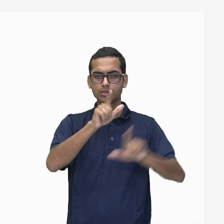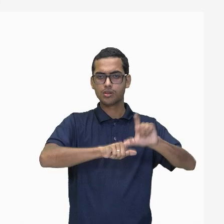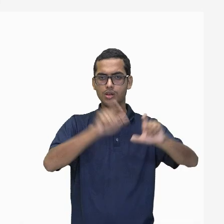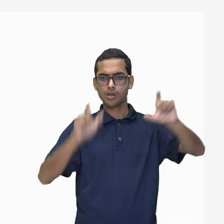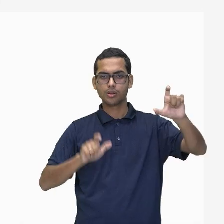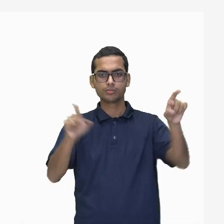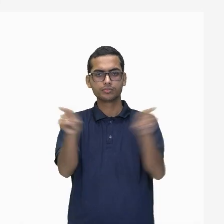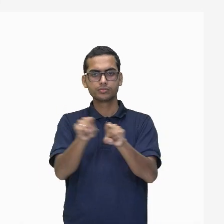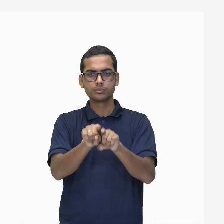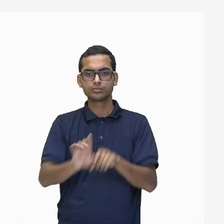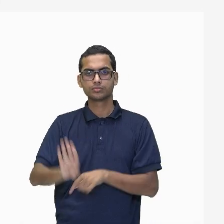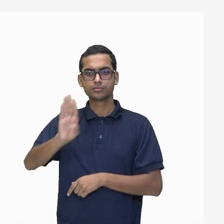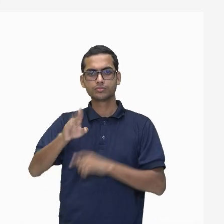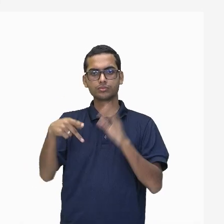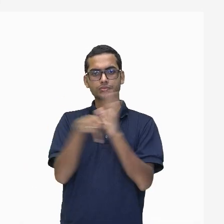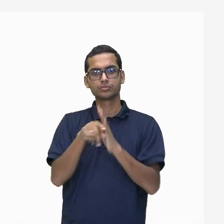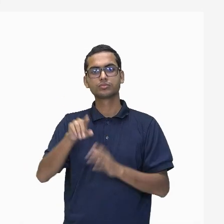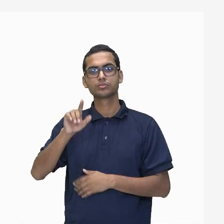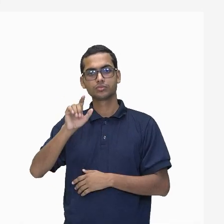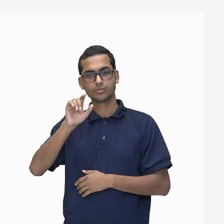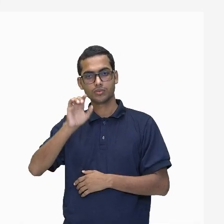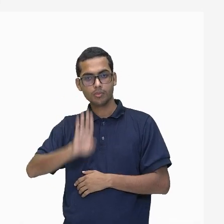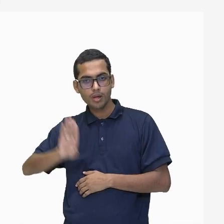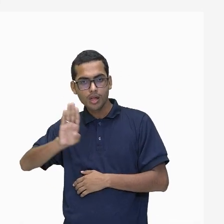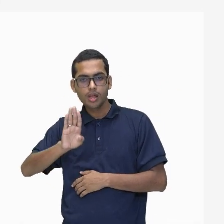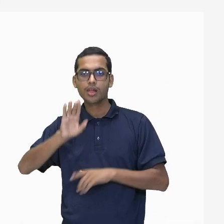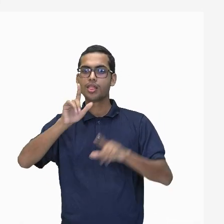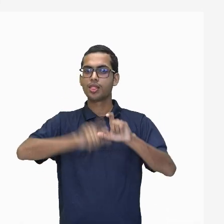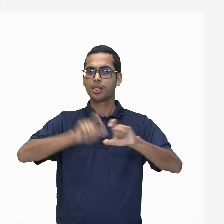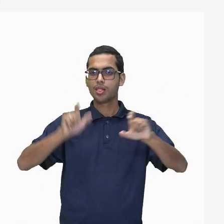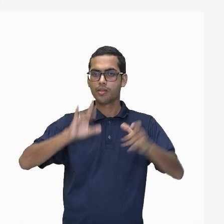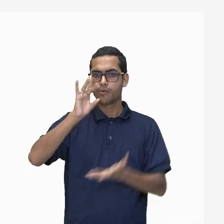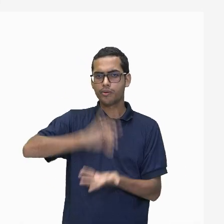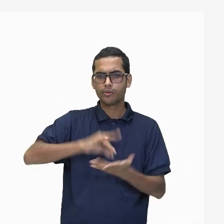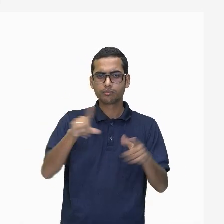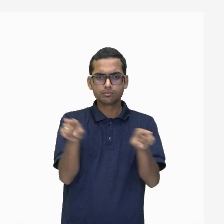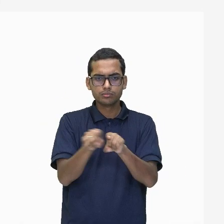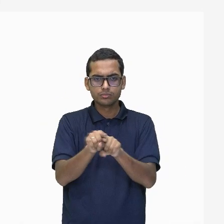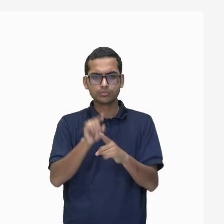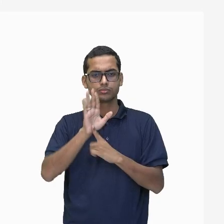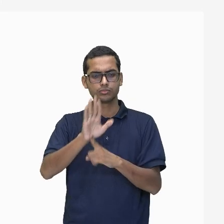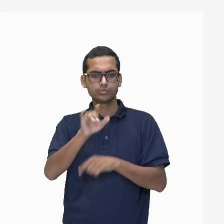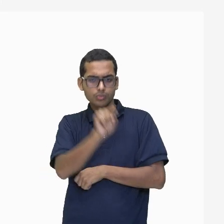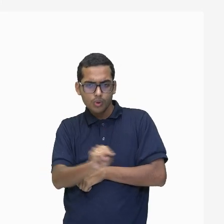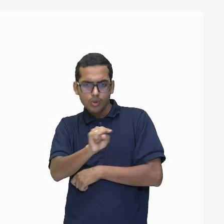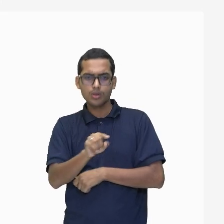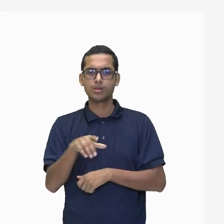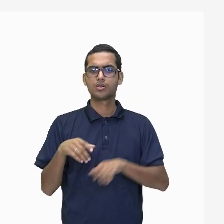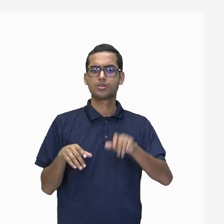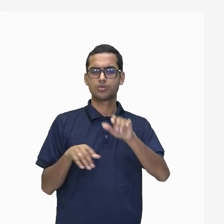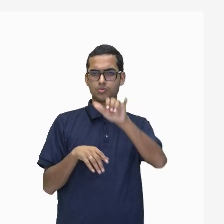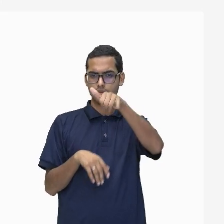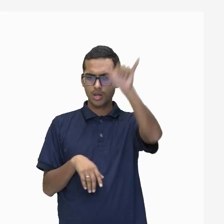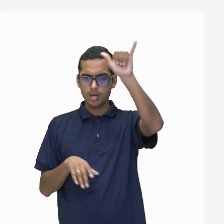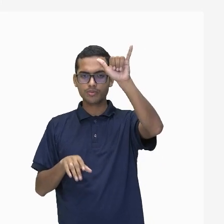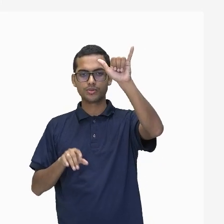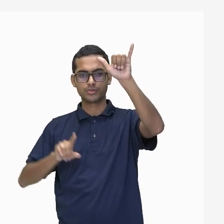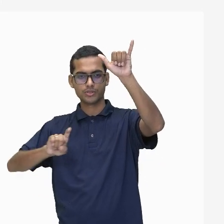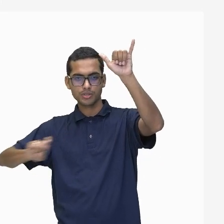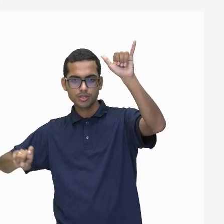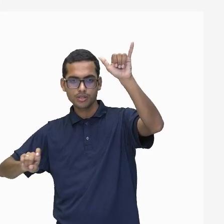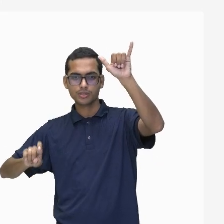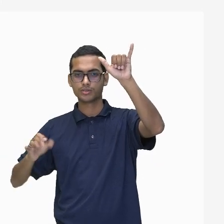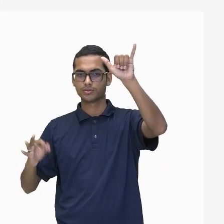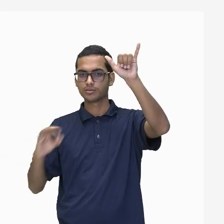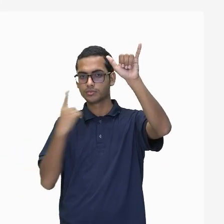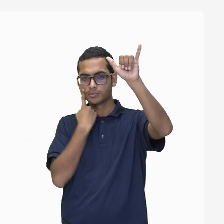o coeficiente linear também é onde ele vai intersectar aqui, ó, o eixo de y. Muito bem. Com esses dois pontos,